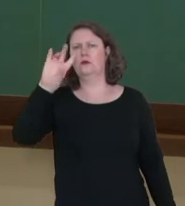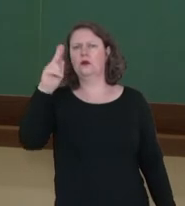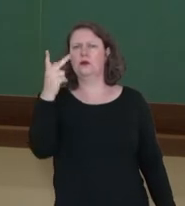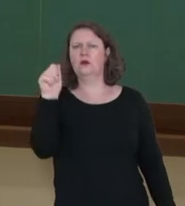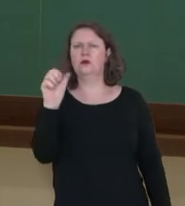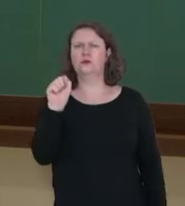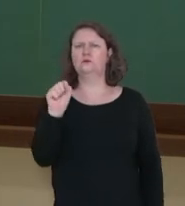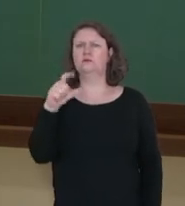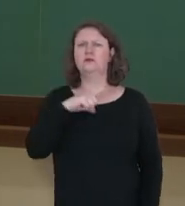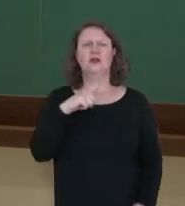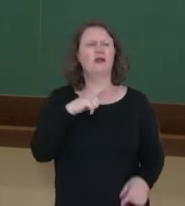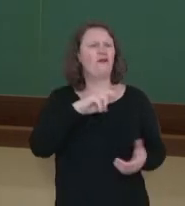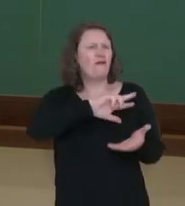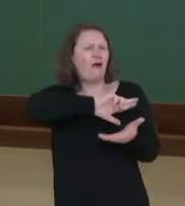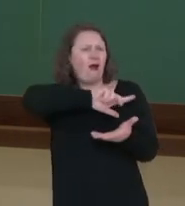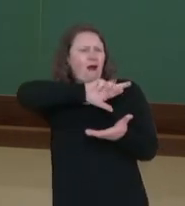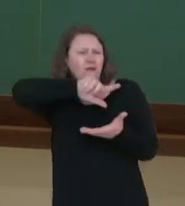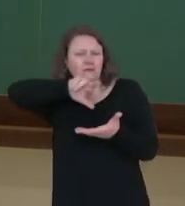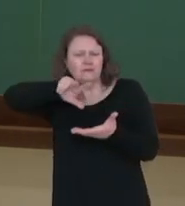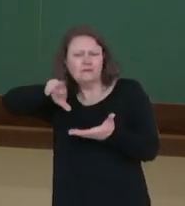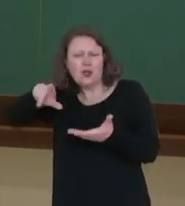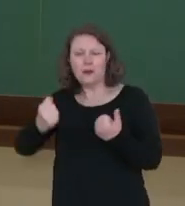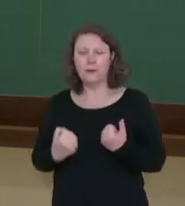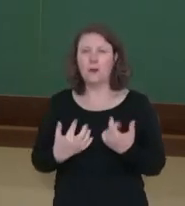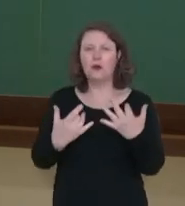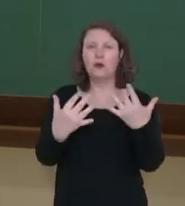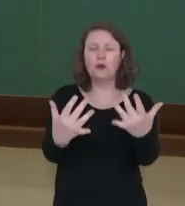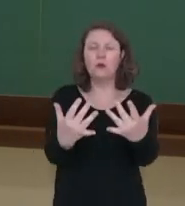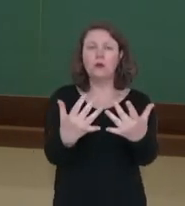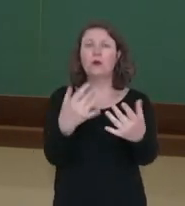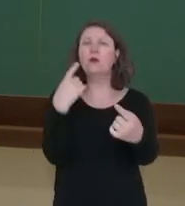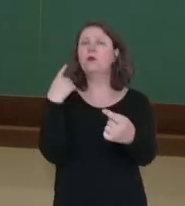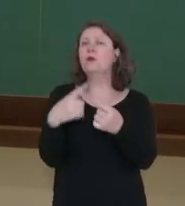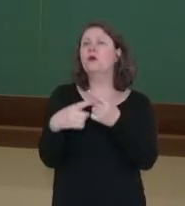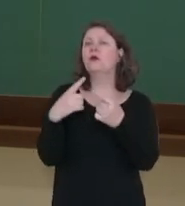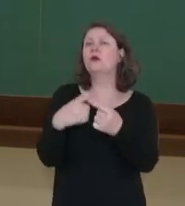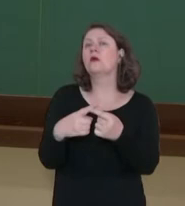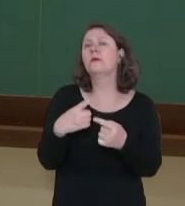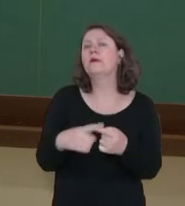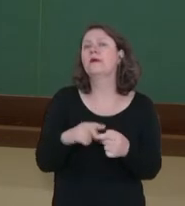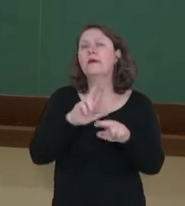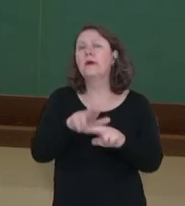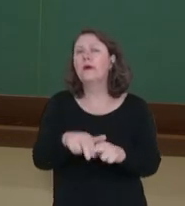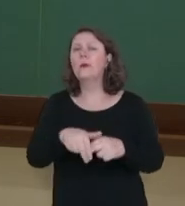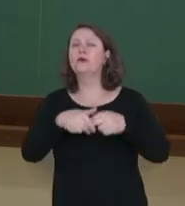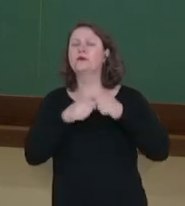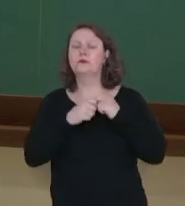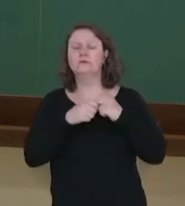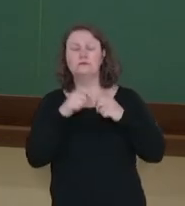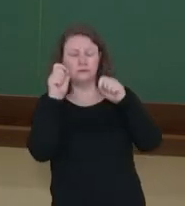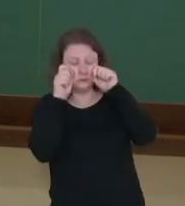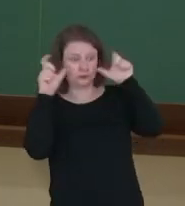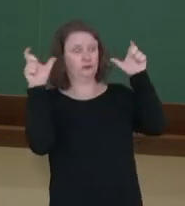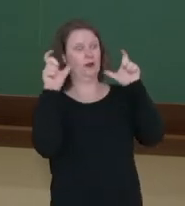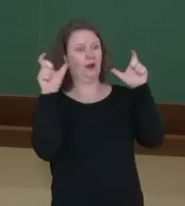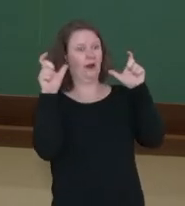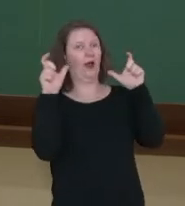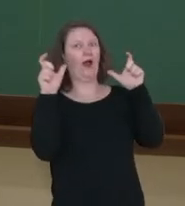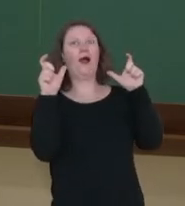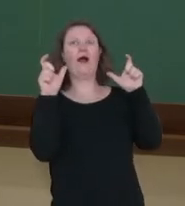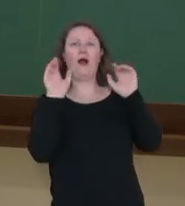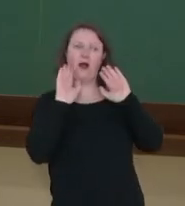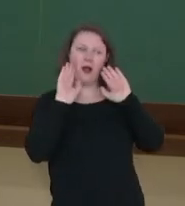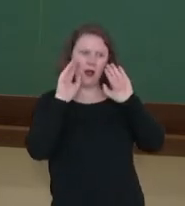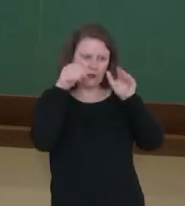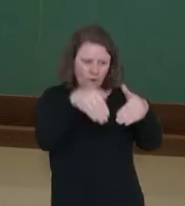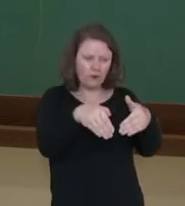plantas que a gente tem, que a gente conhece. Qual foi o motivo, né, que chamou a atenção de Mendel para que